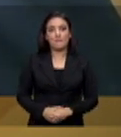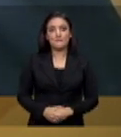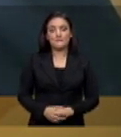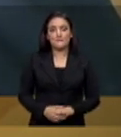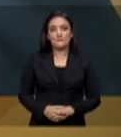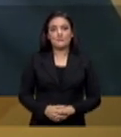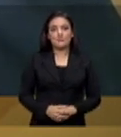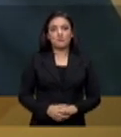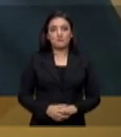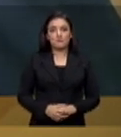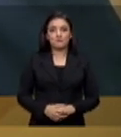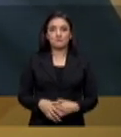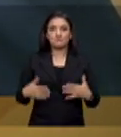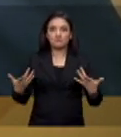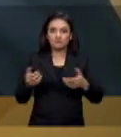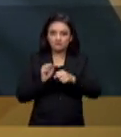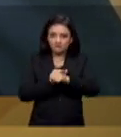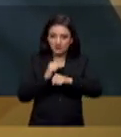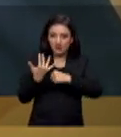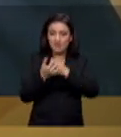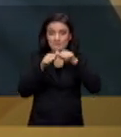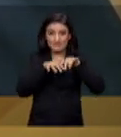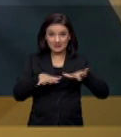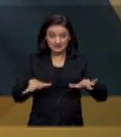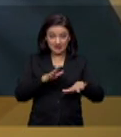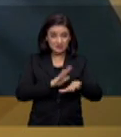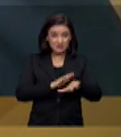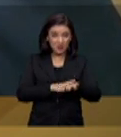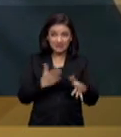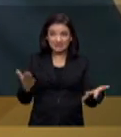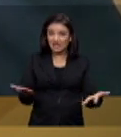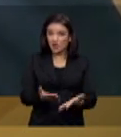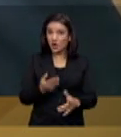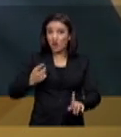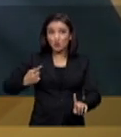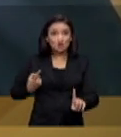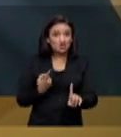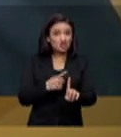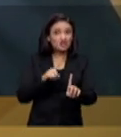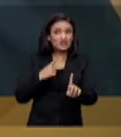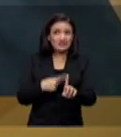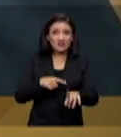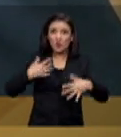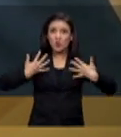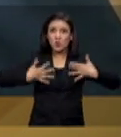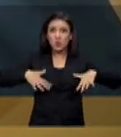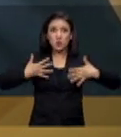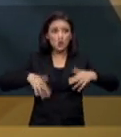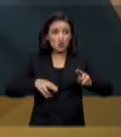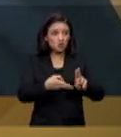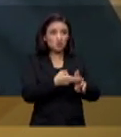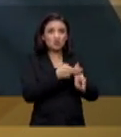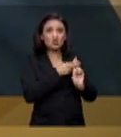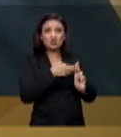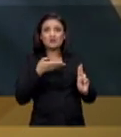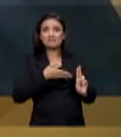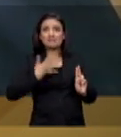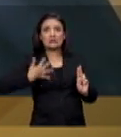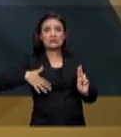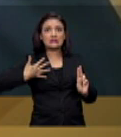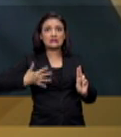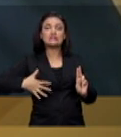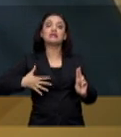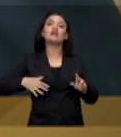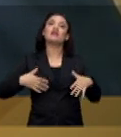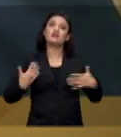Entendamos que esta pandemia tem desafiado por completo o Sistema Único de Saúde, essa solução